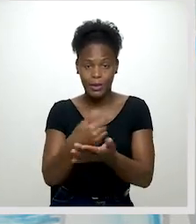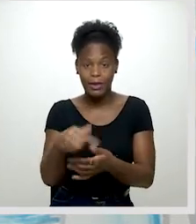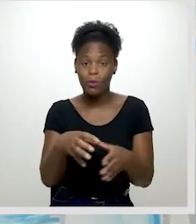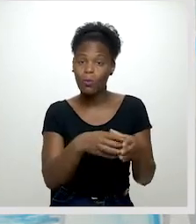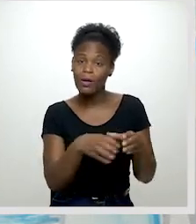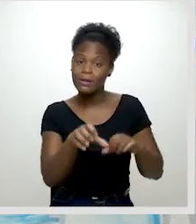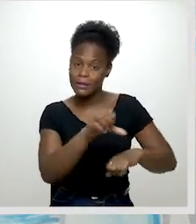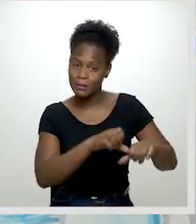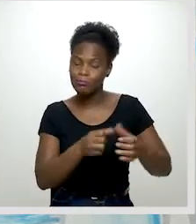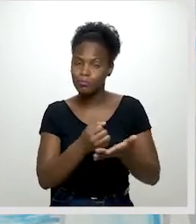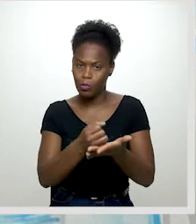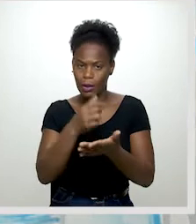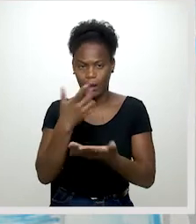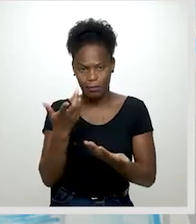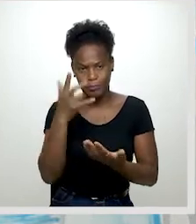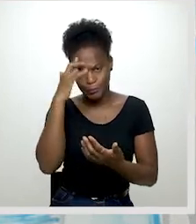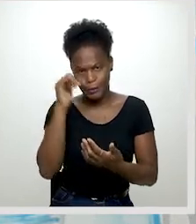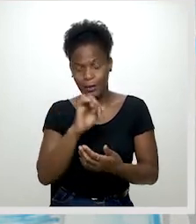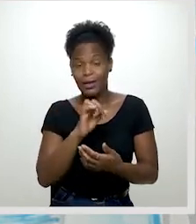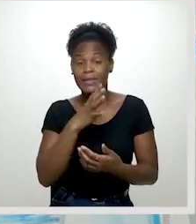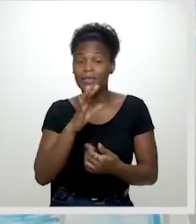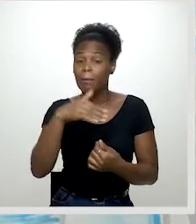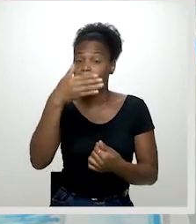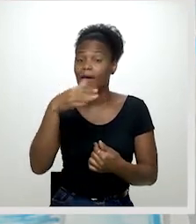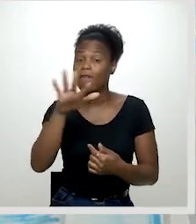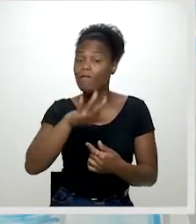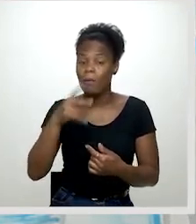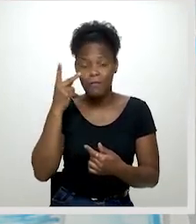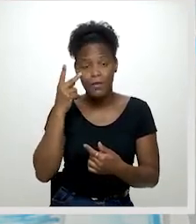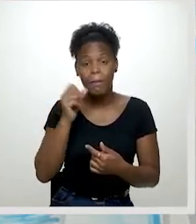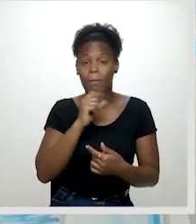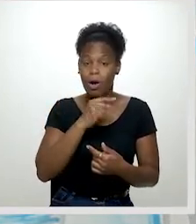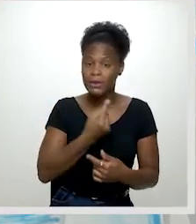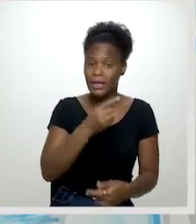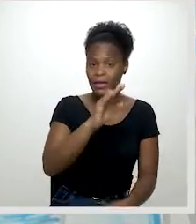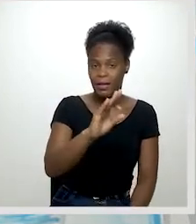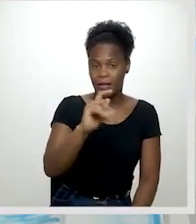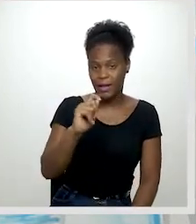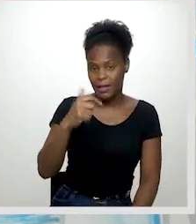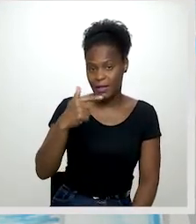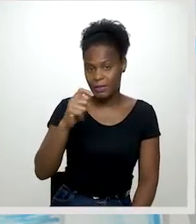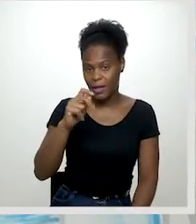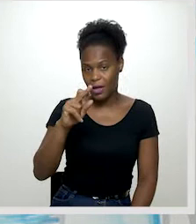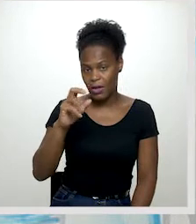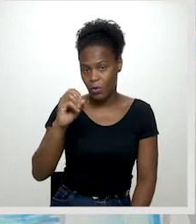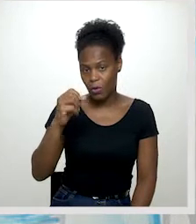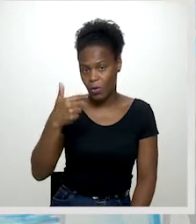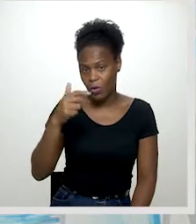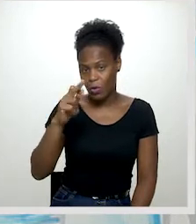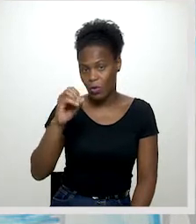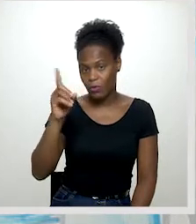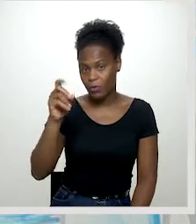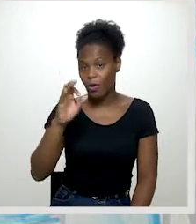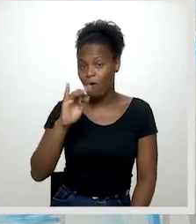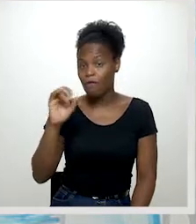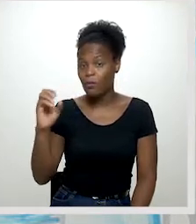apoiada pela comunidade científica, que as primeiras formas de vida poderiam ser heterotróficos, tendo em conta